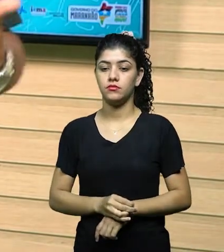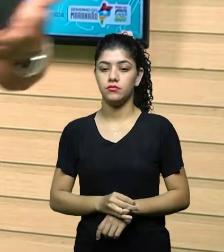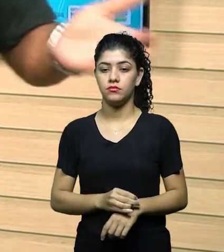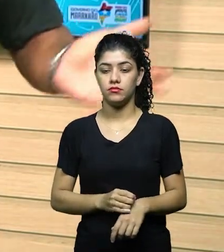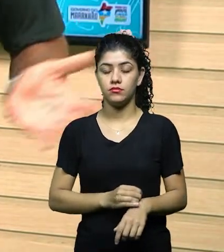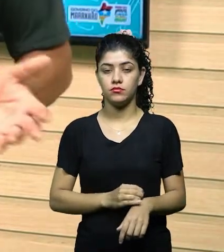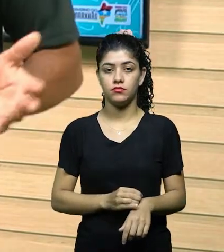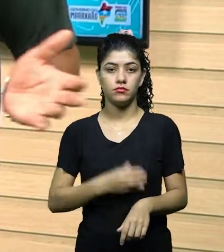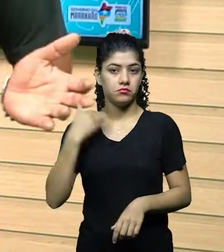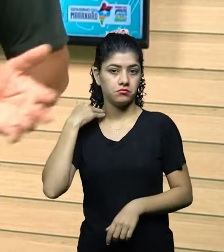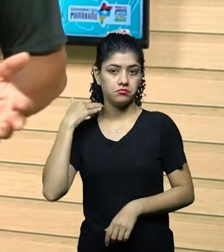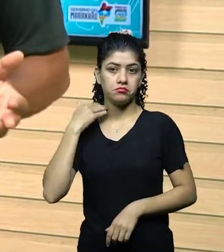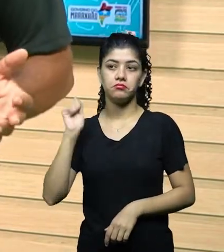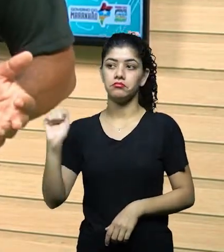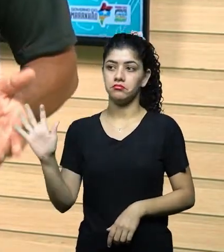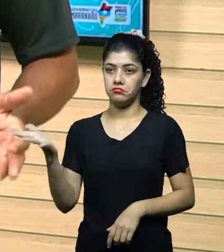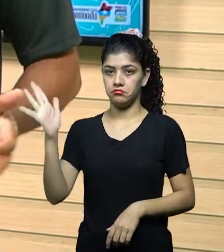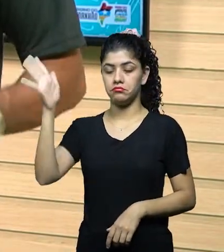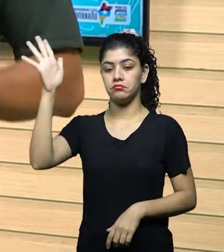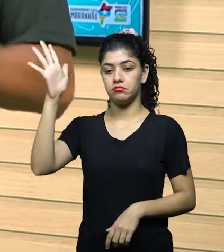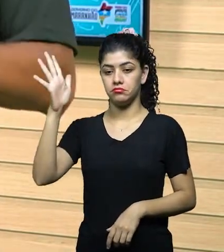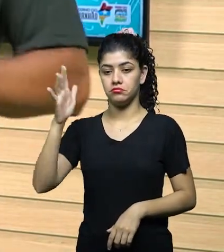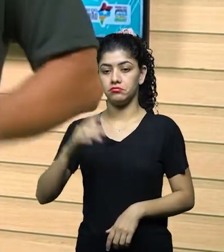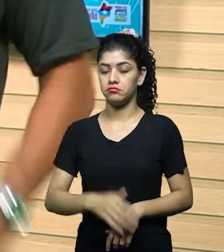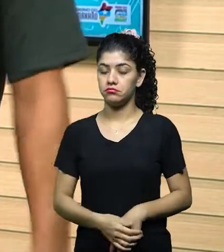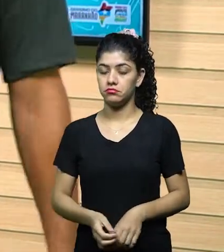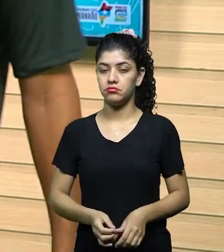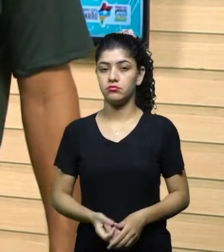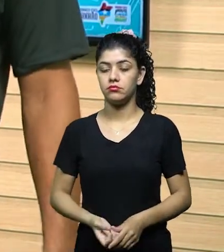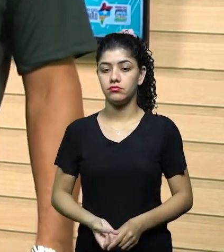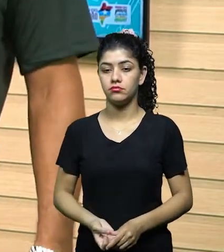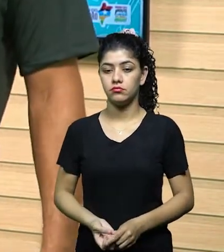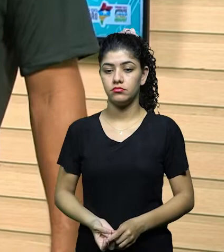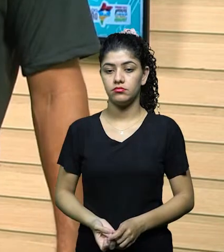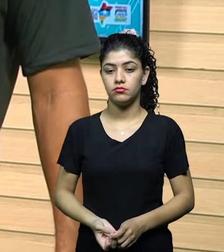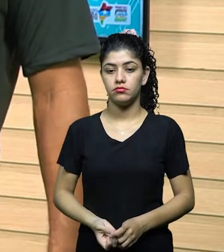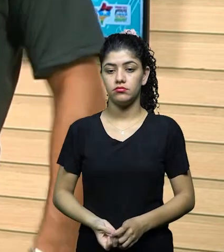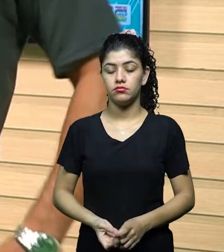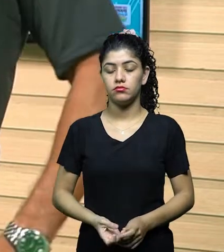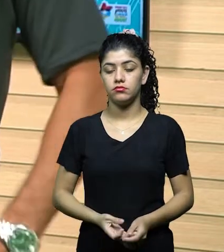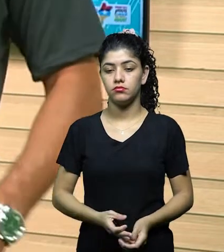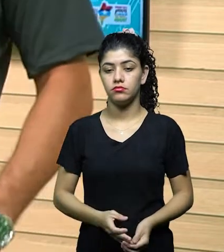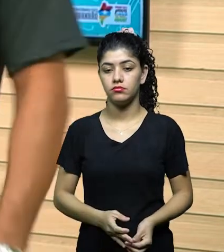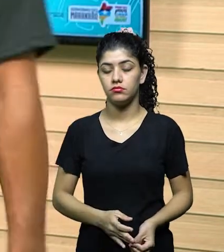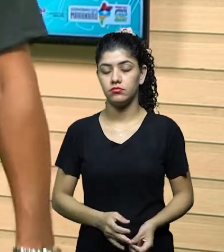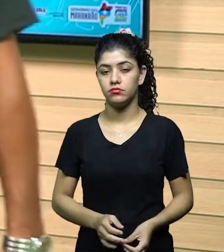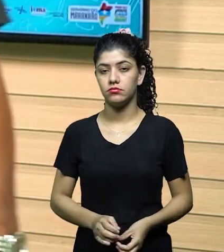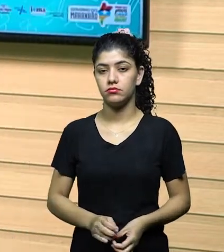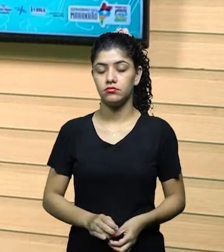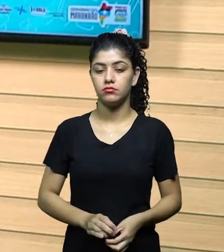bancos mais lucraram na história do Brasil. Onde o spread bancário, ele foi o